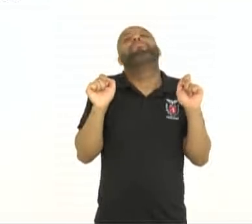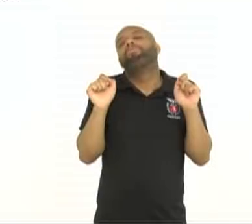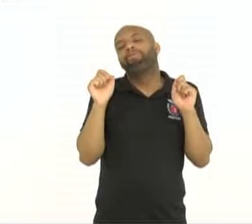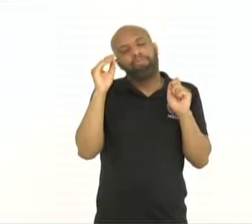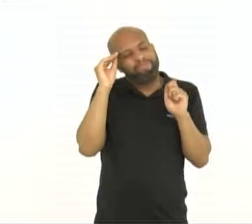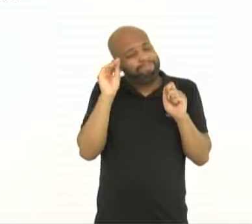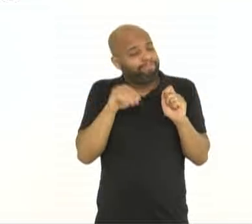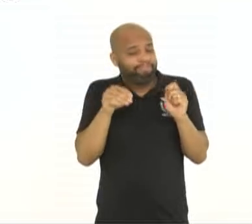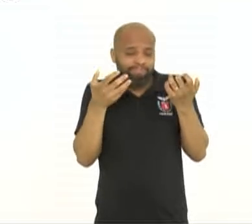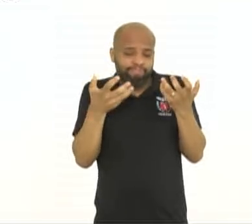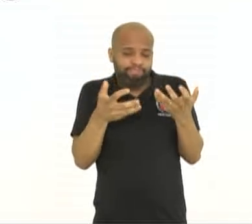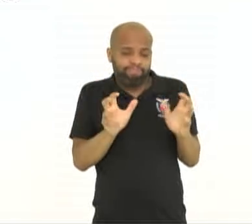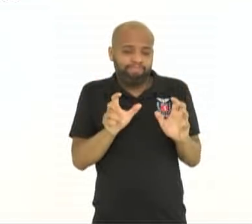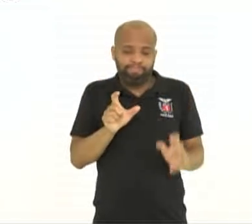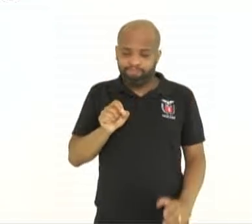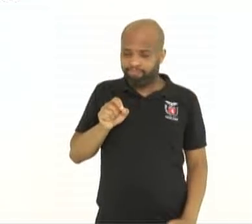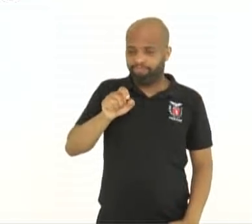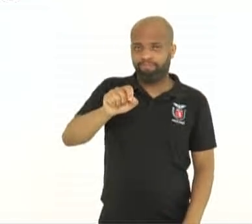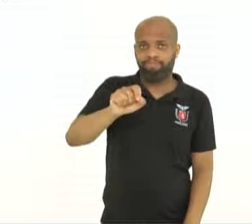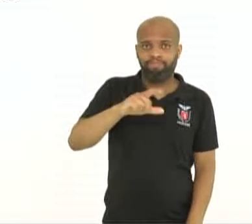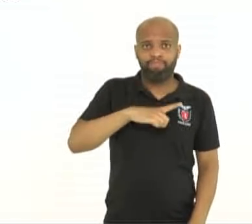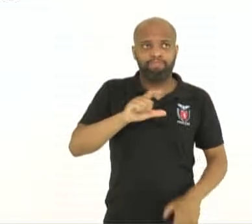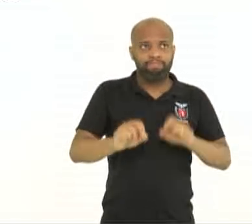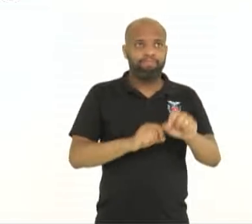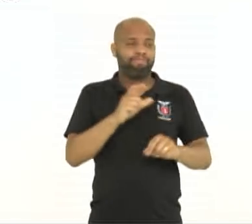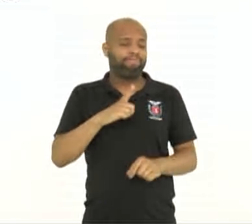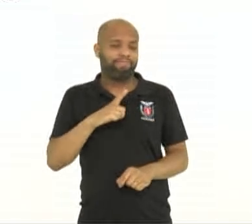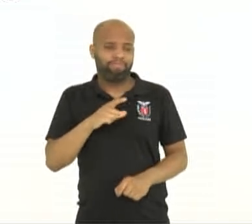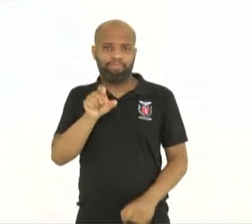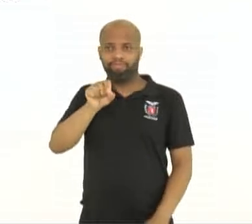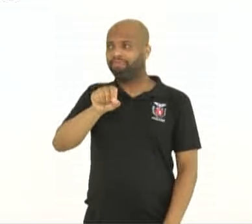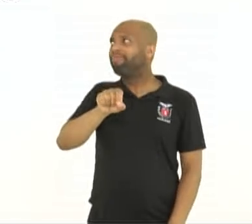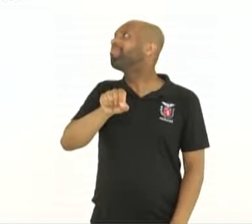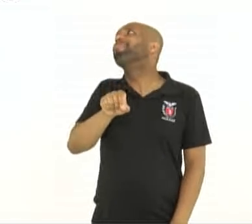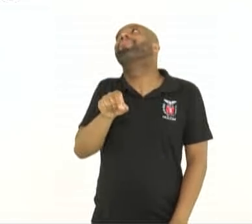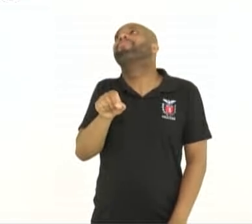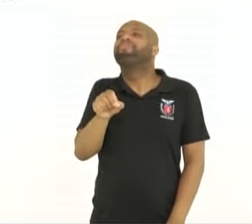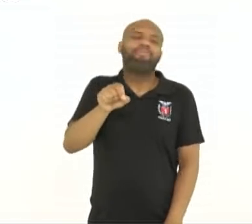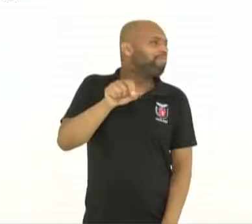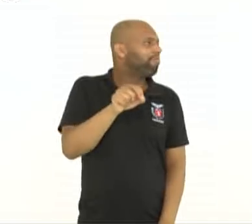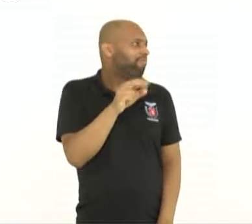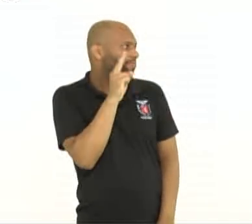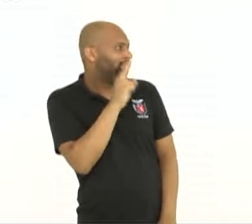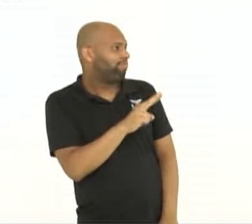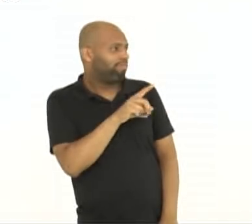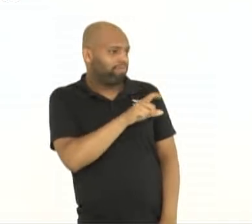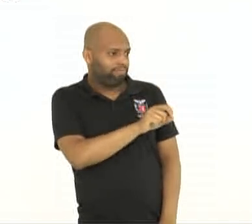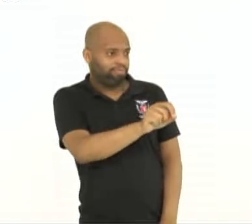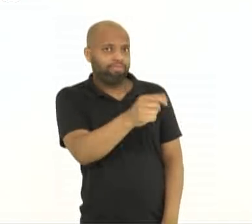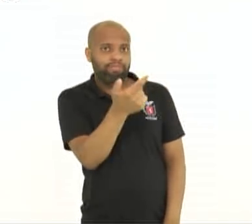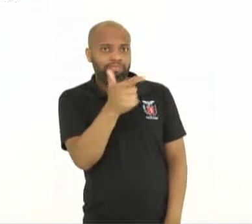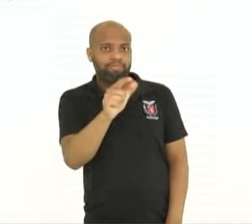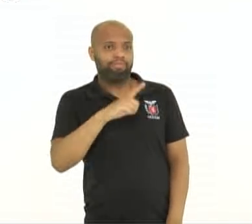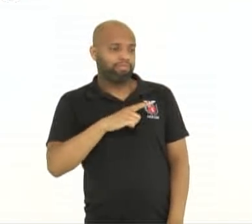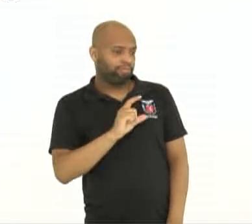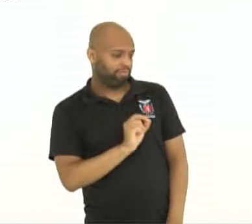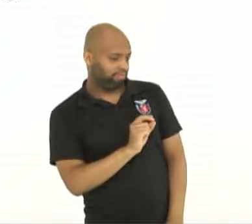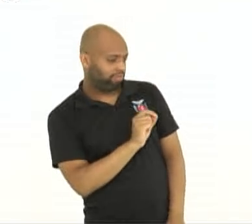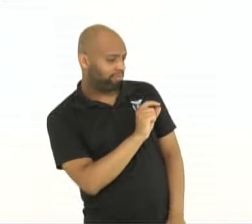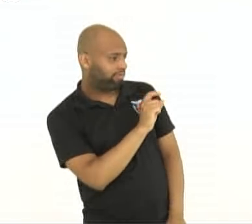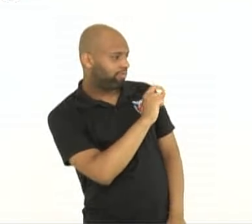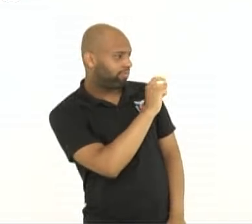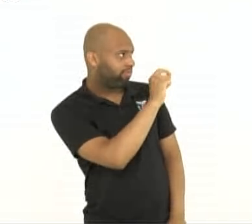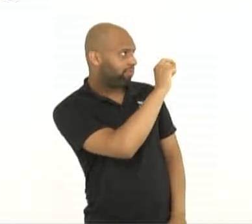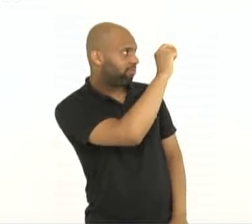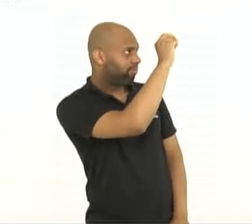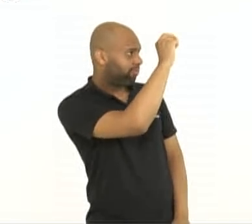se levantar, virado para outro canto, observando as formigas descendo em fila na parede.